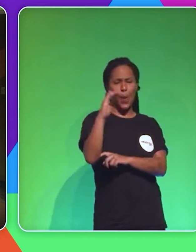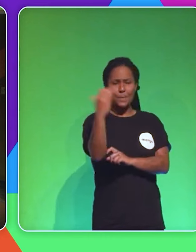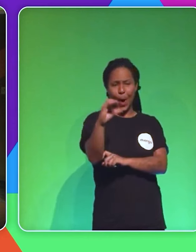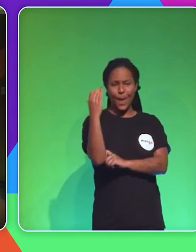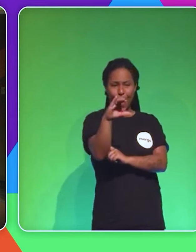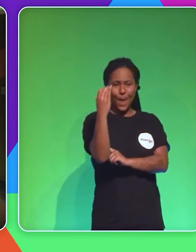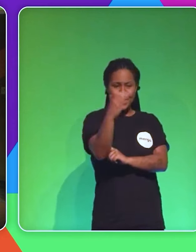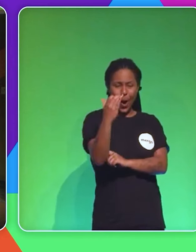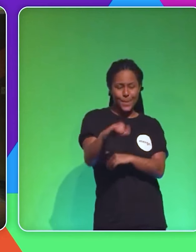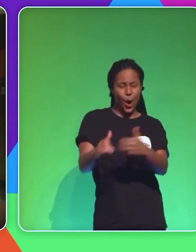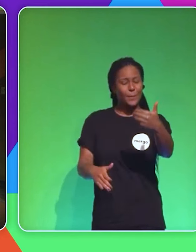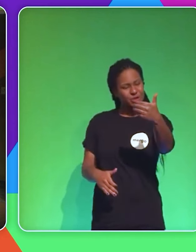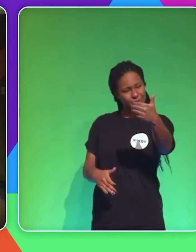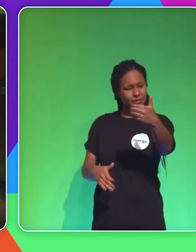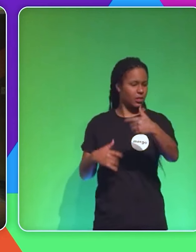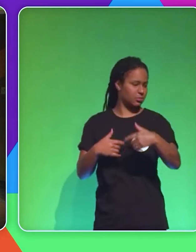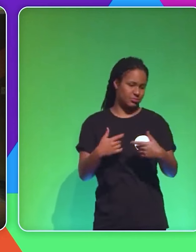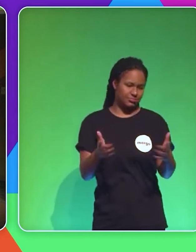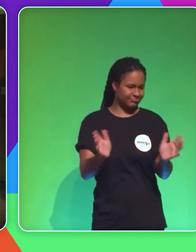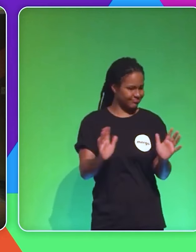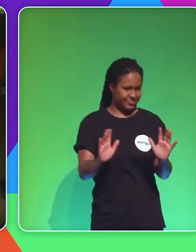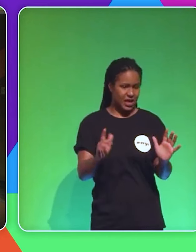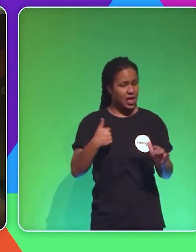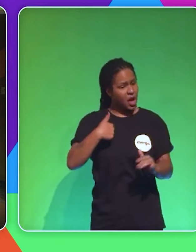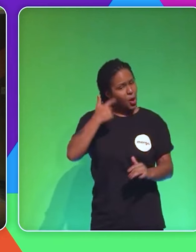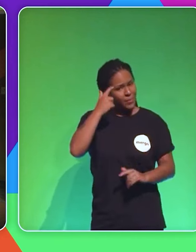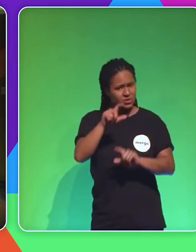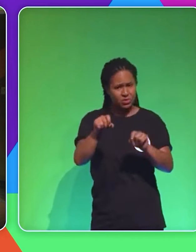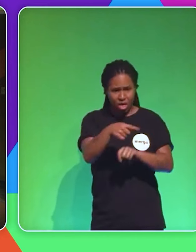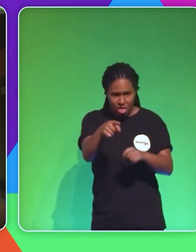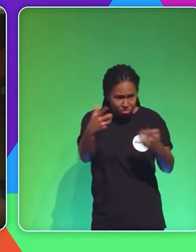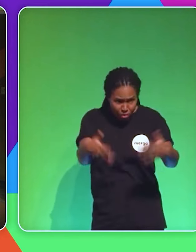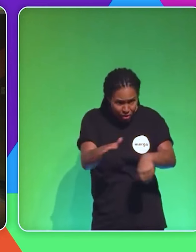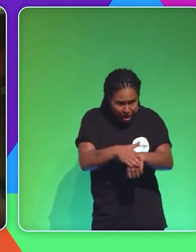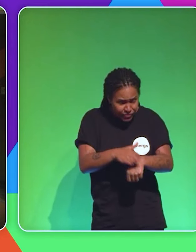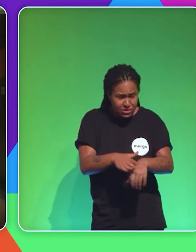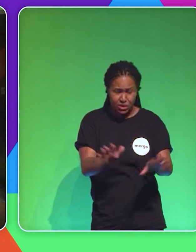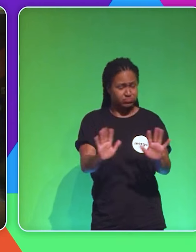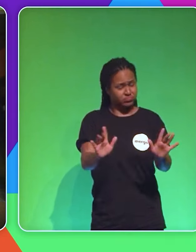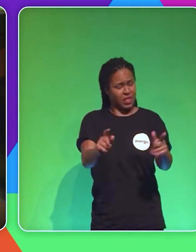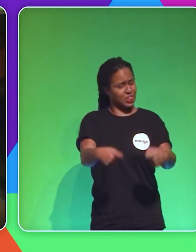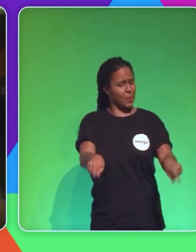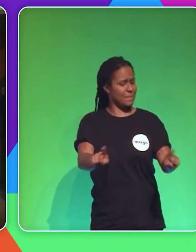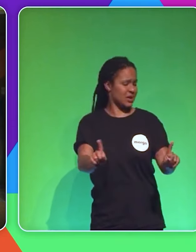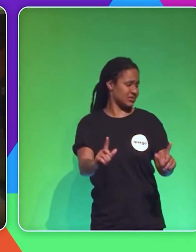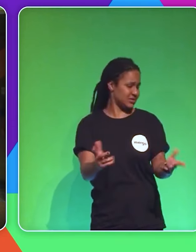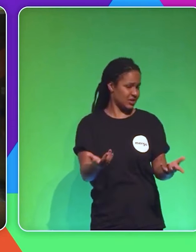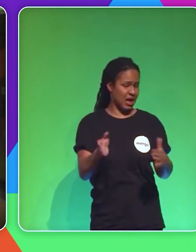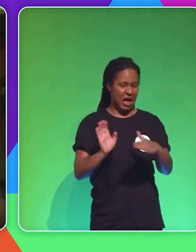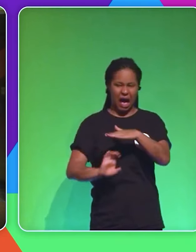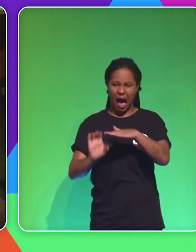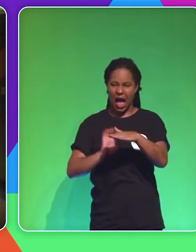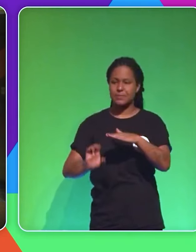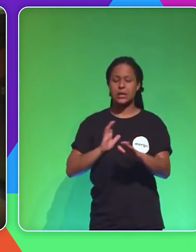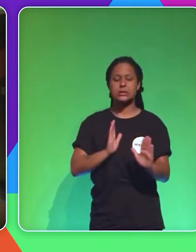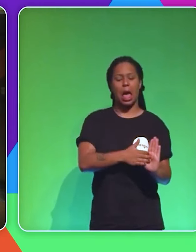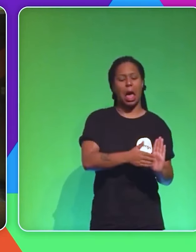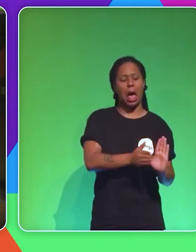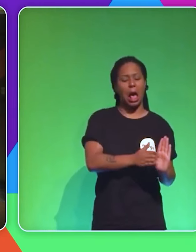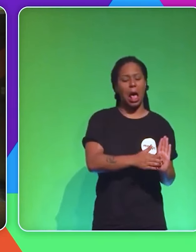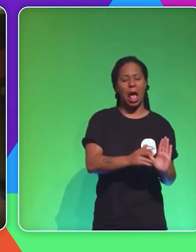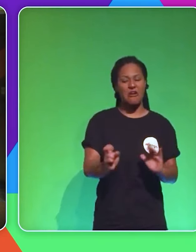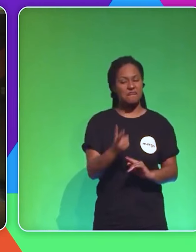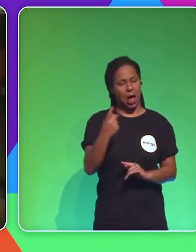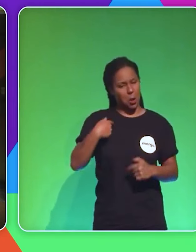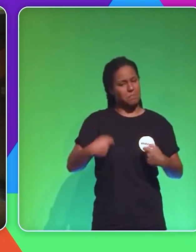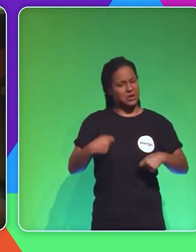para ser contratado eu eu penso que se você não quer fazer não precisa fazer se a empresa fica dando muito valor